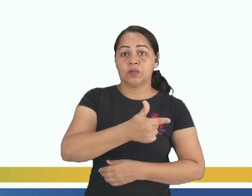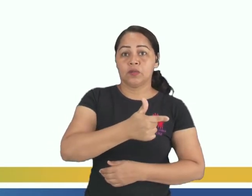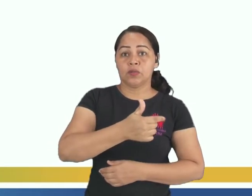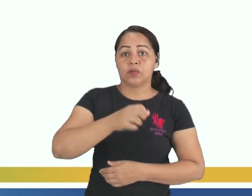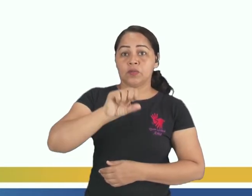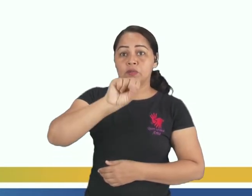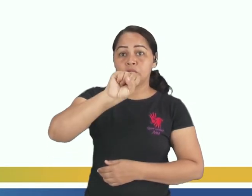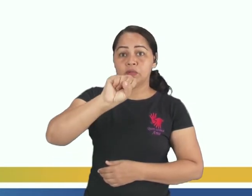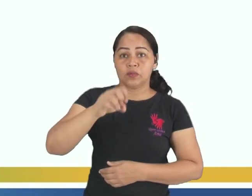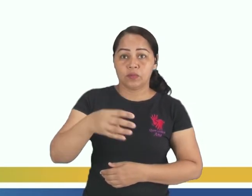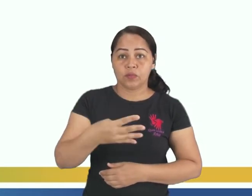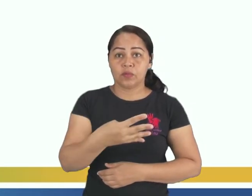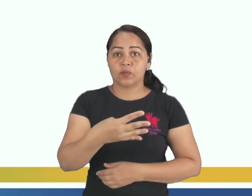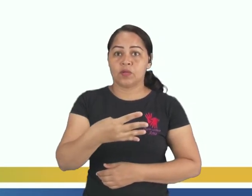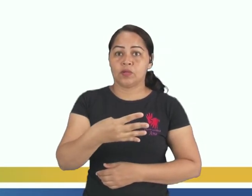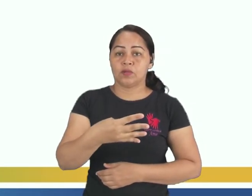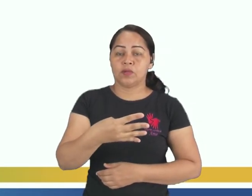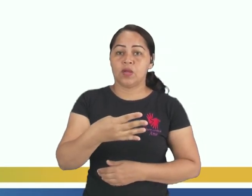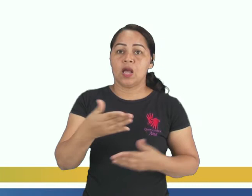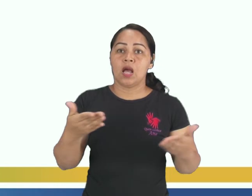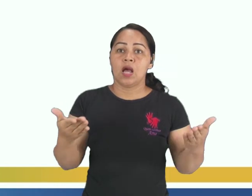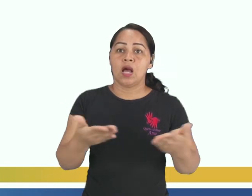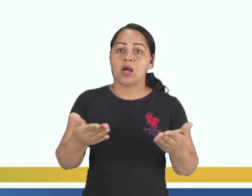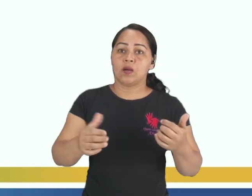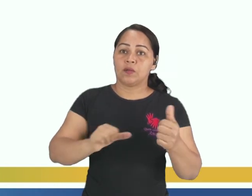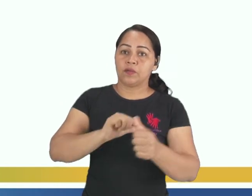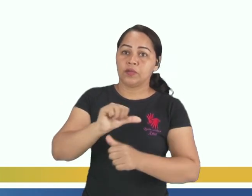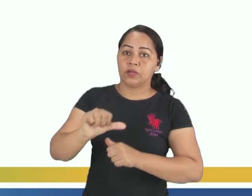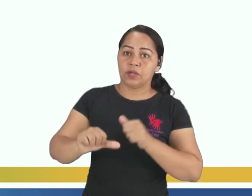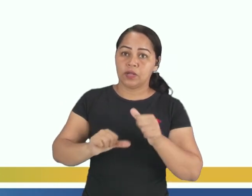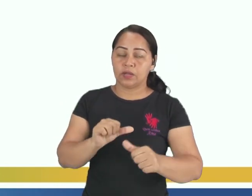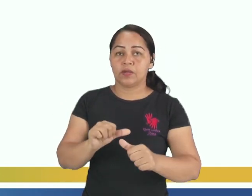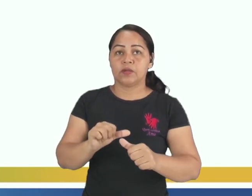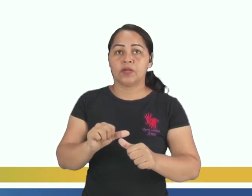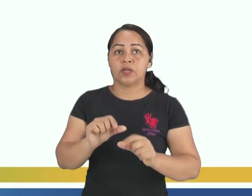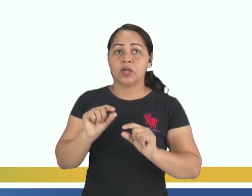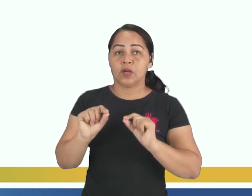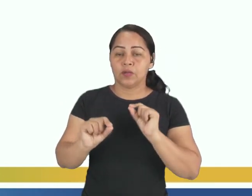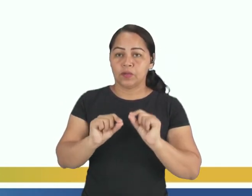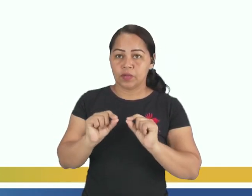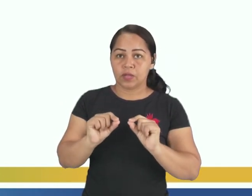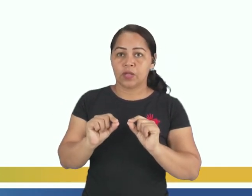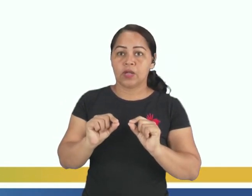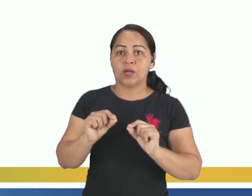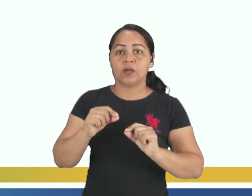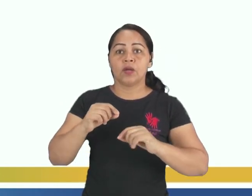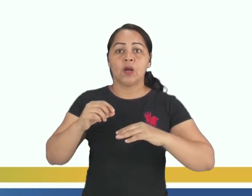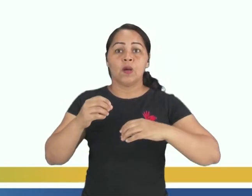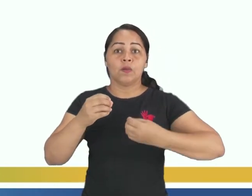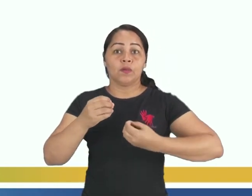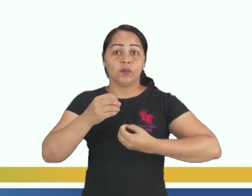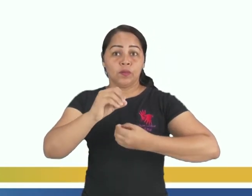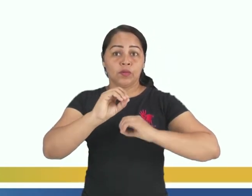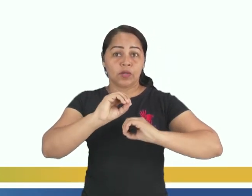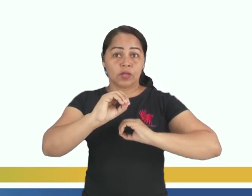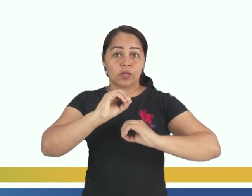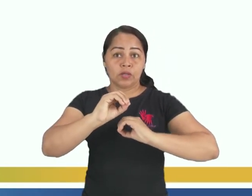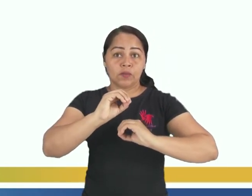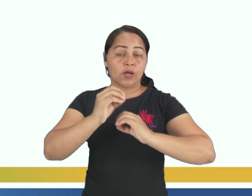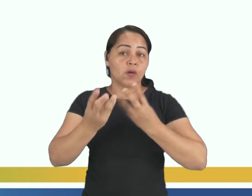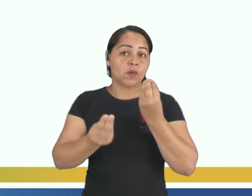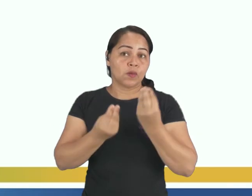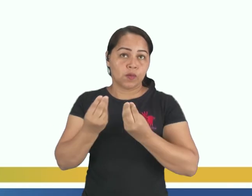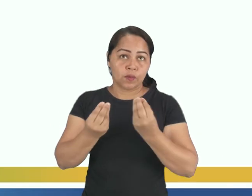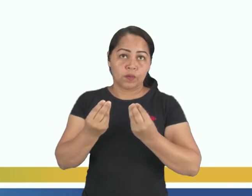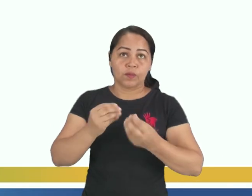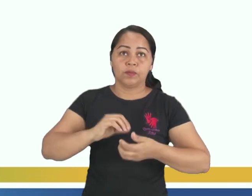elevado a 8. Agora eu vou escrever isso em forma de... Vou voltar para a potência com expoente fracionário. Fica 2